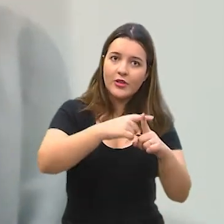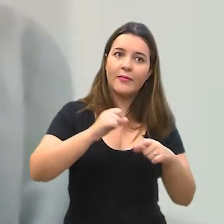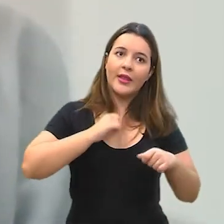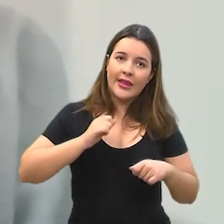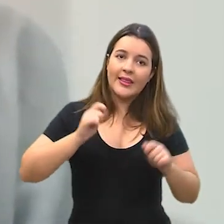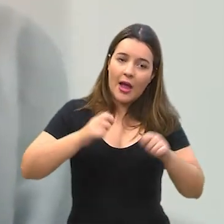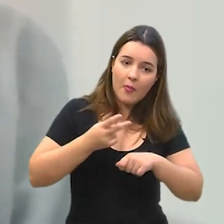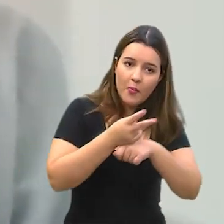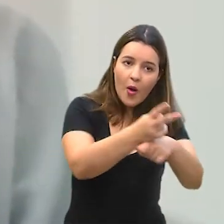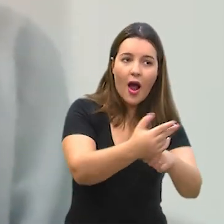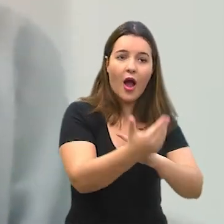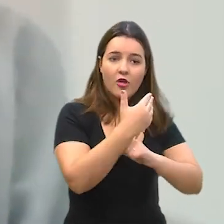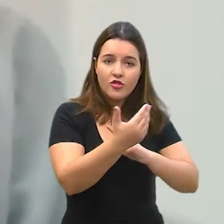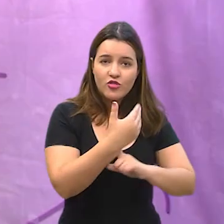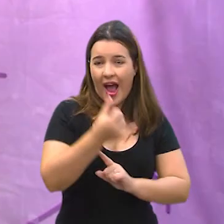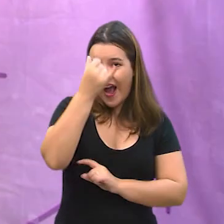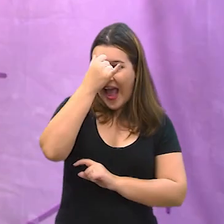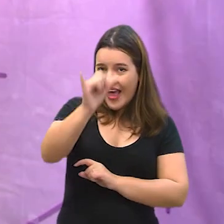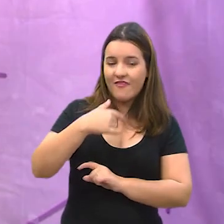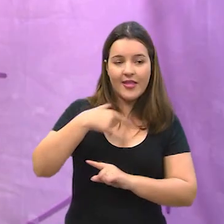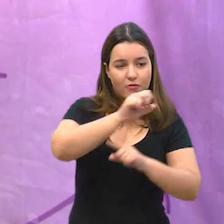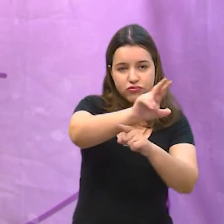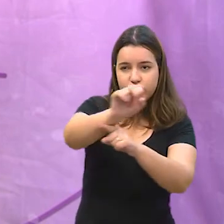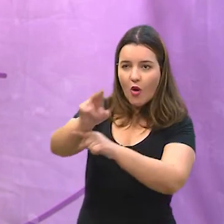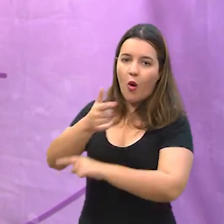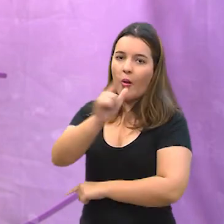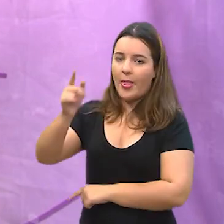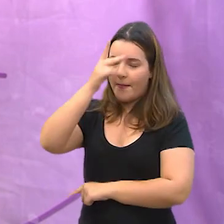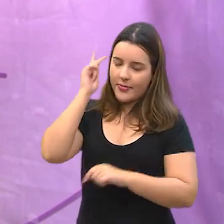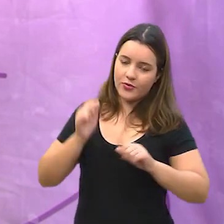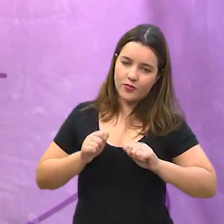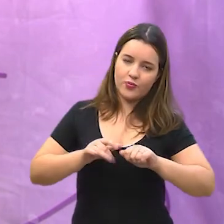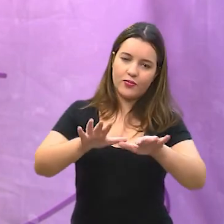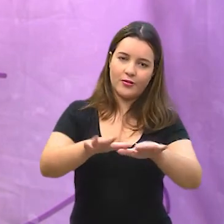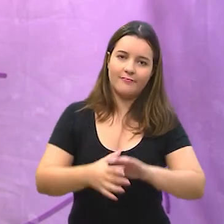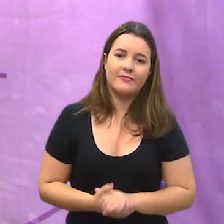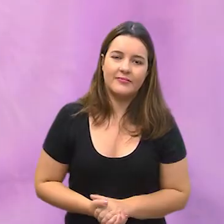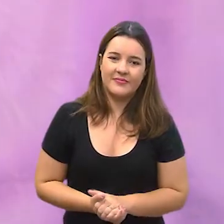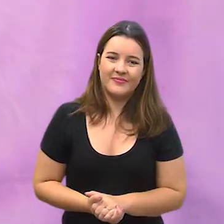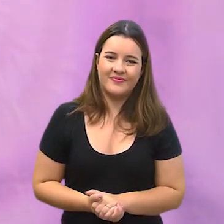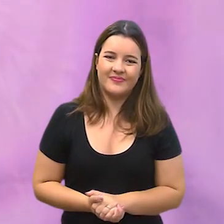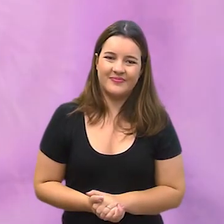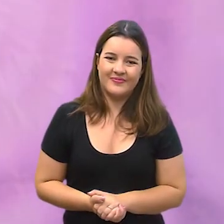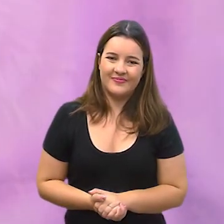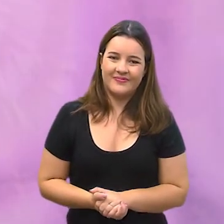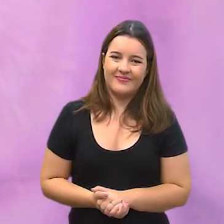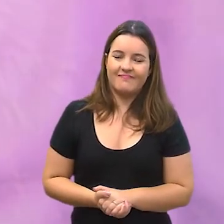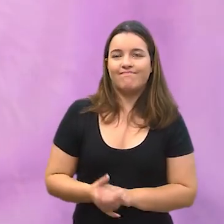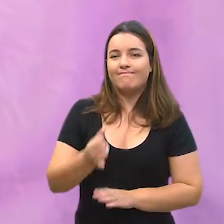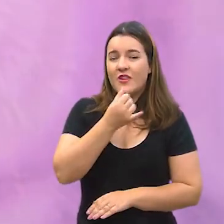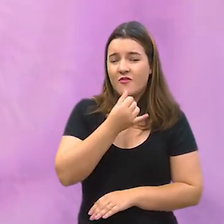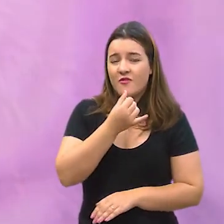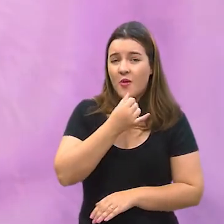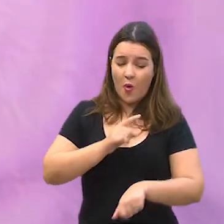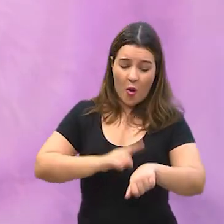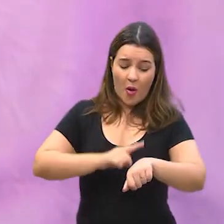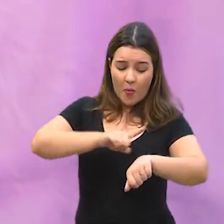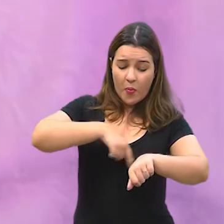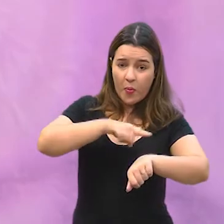bebê durante a amamentação? Então, existe sim o risco, né? É uma doença que é possível, né, ocorrer transmissão